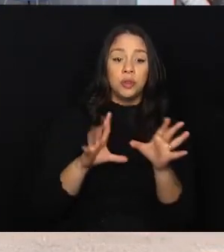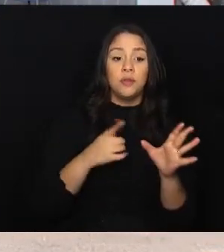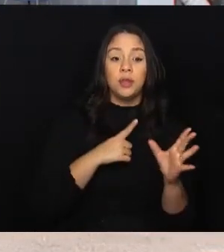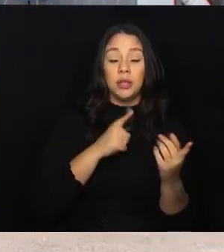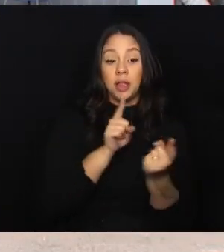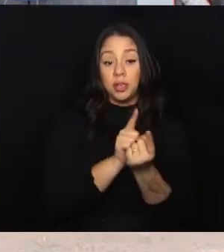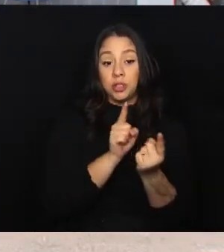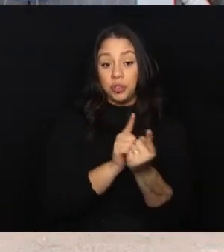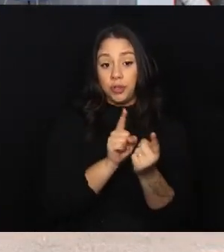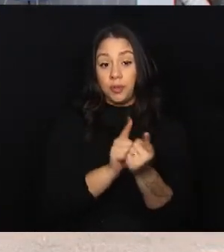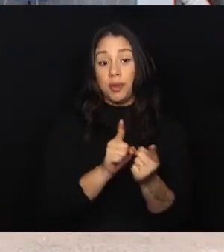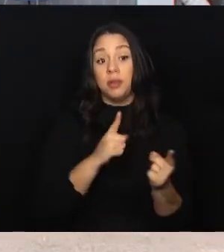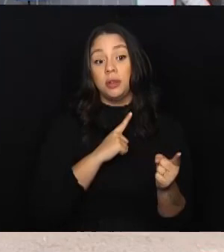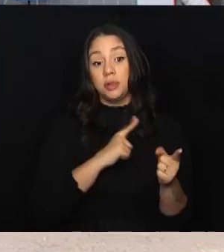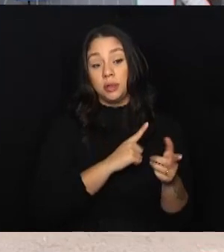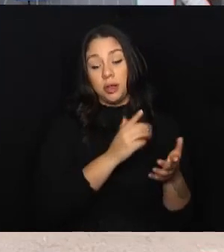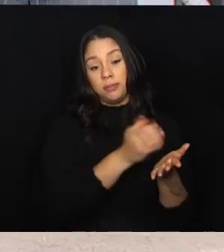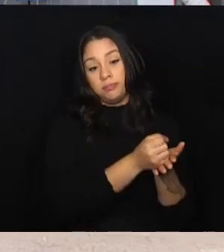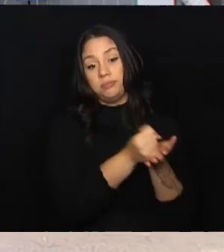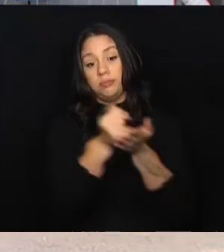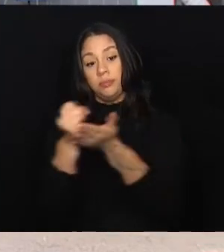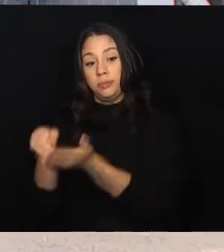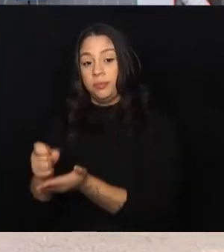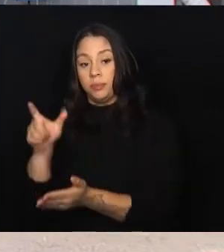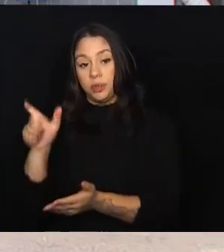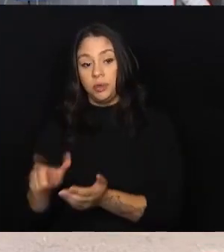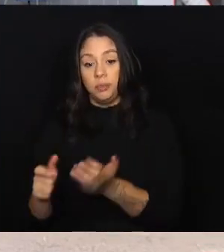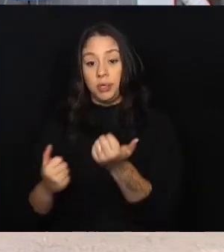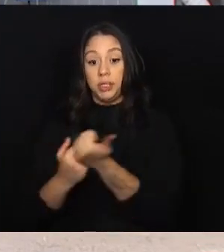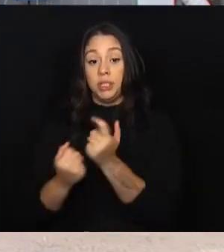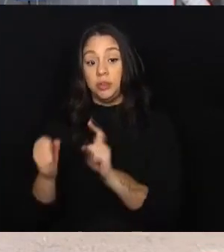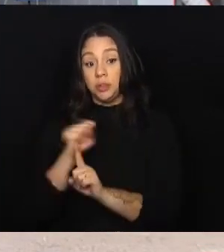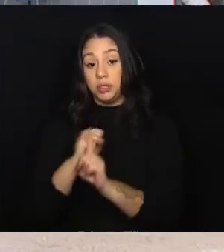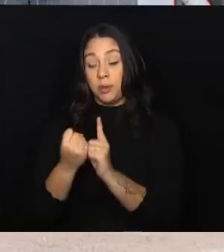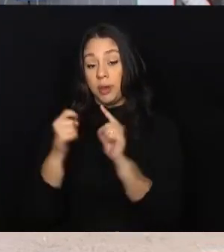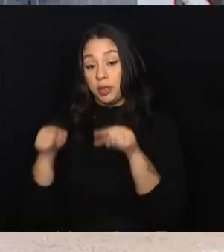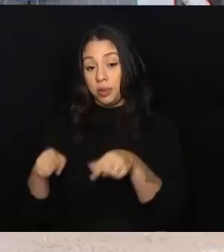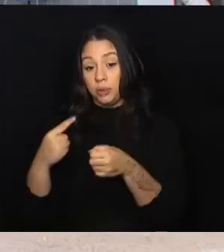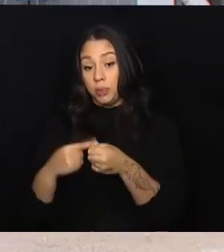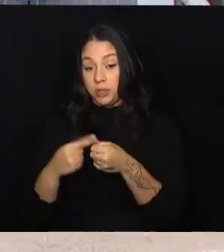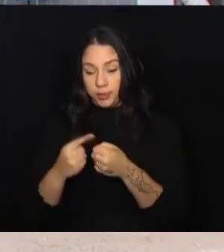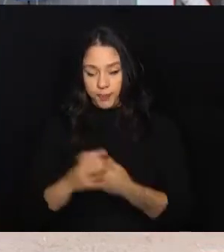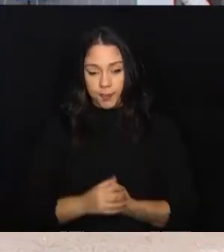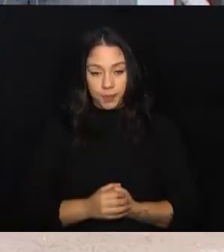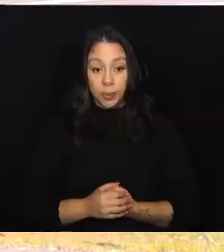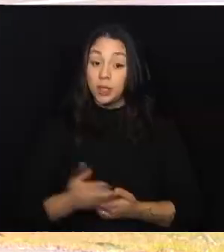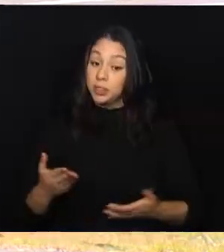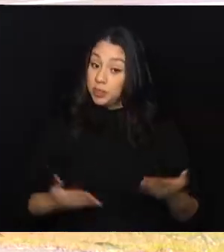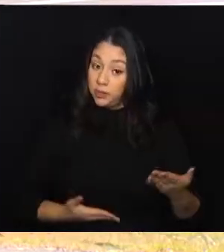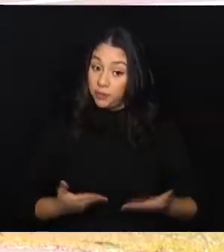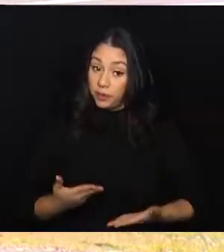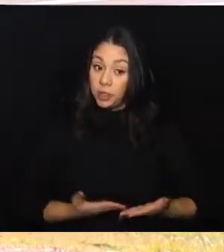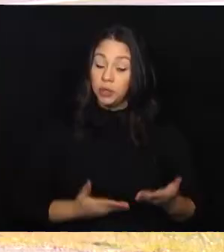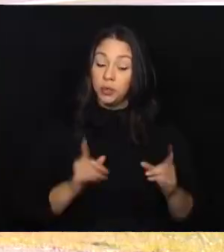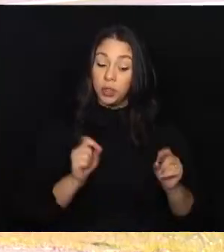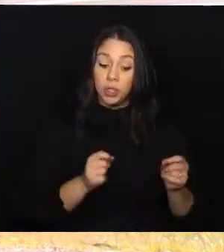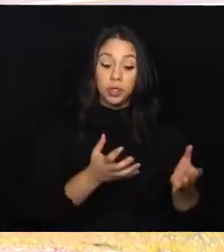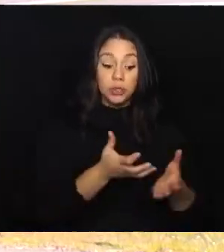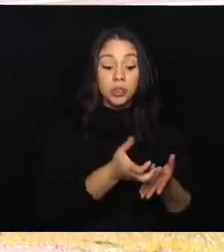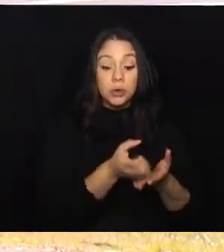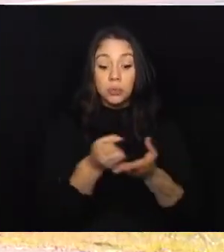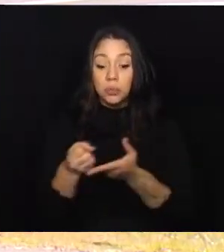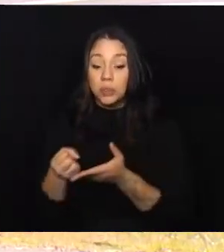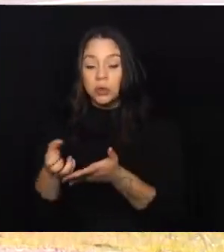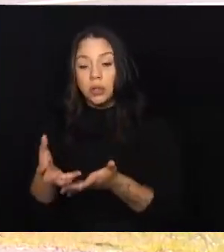dar o pronto atendimento e encaminhar o Andarilho até a assistência social do município o serviço de